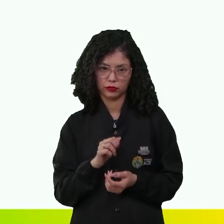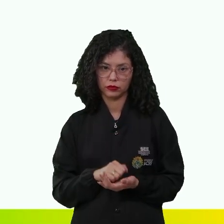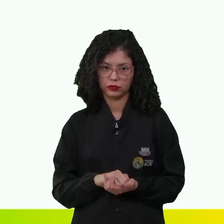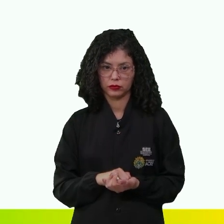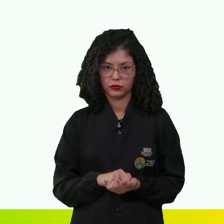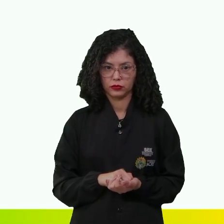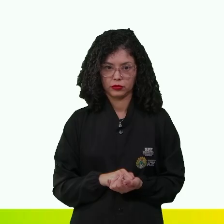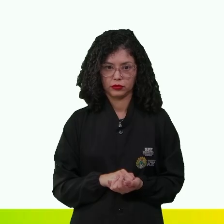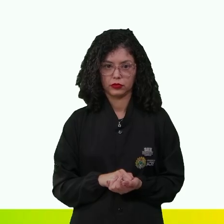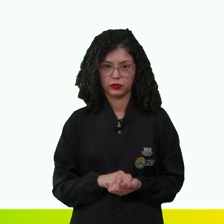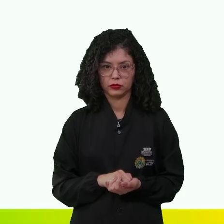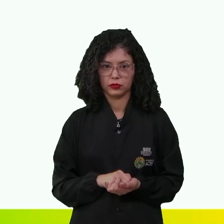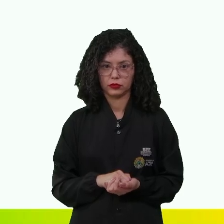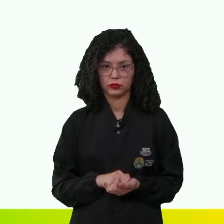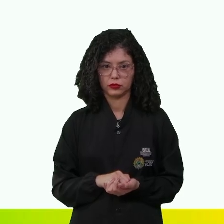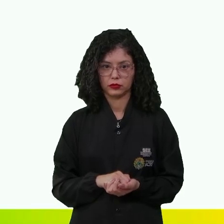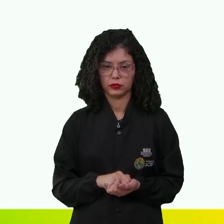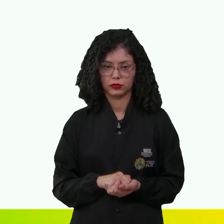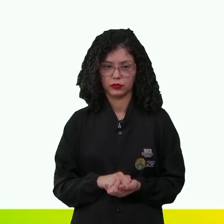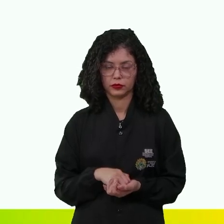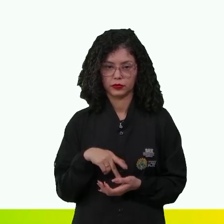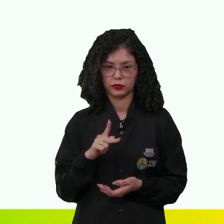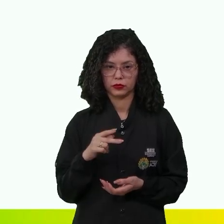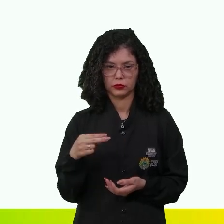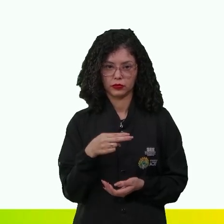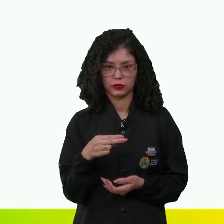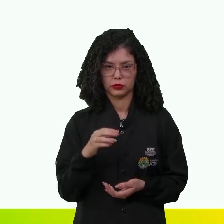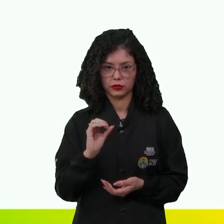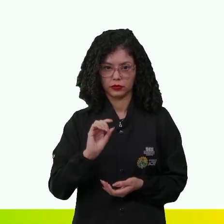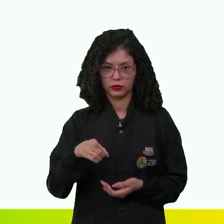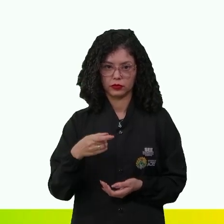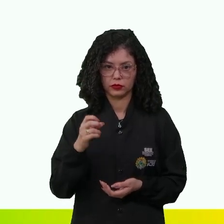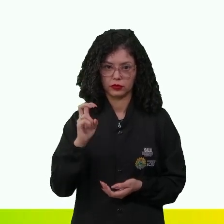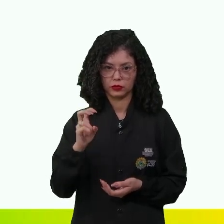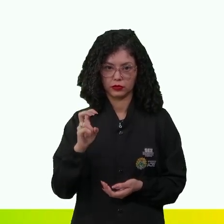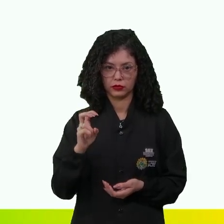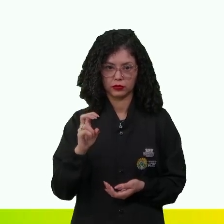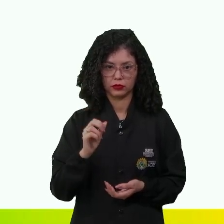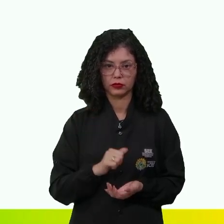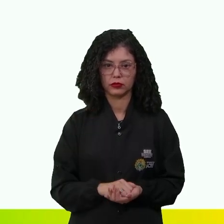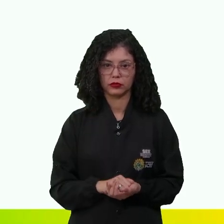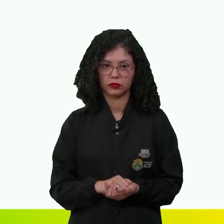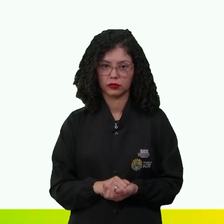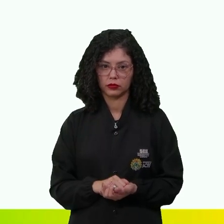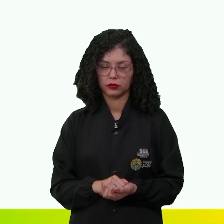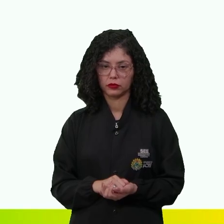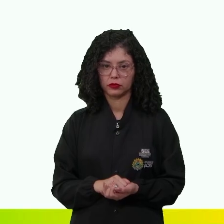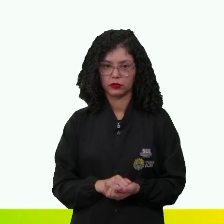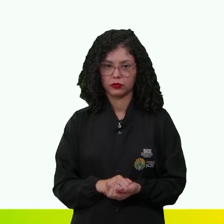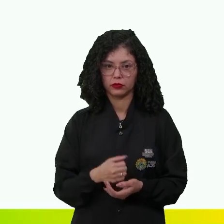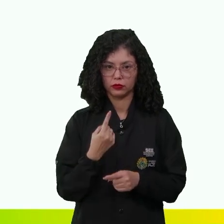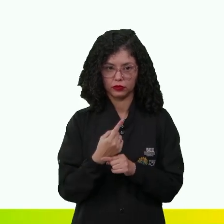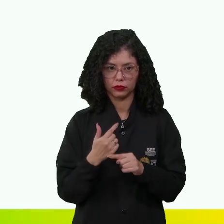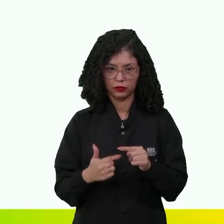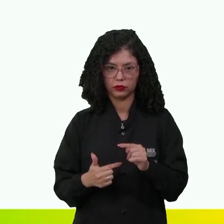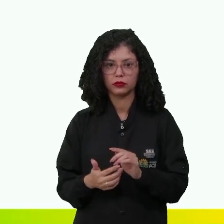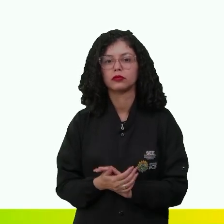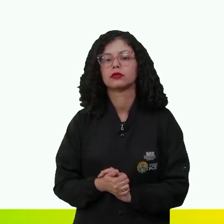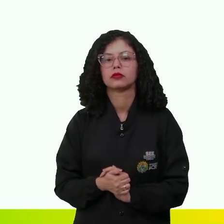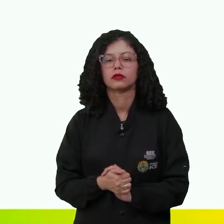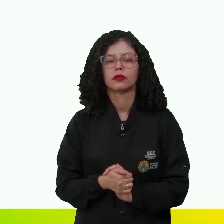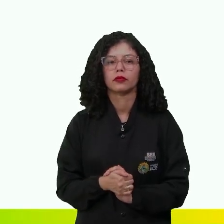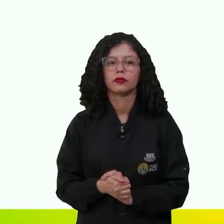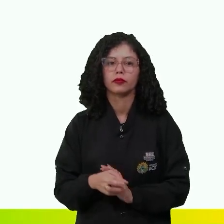ser igual K igual a 0,5 ou 1 sobre 2. E